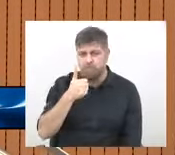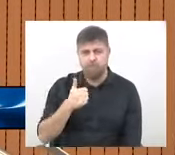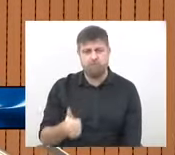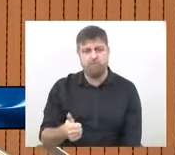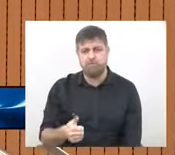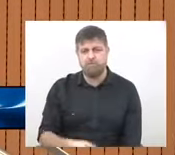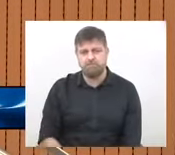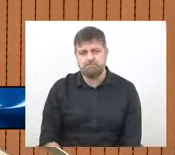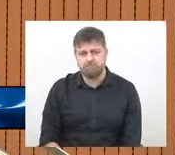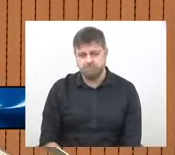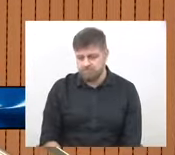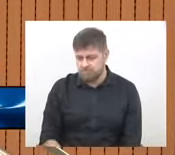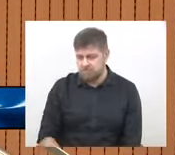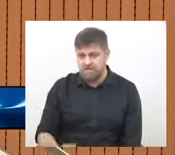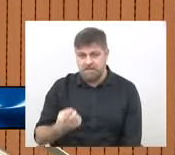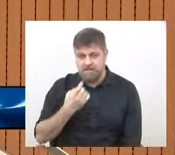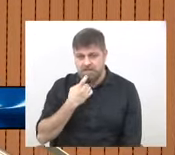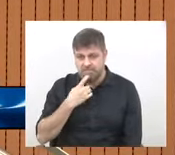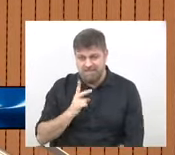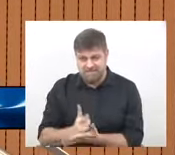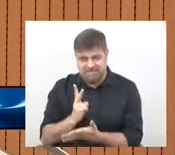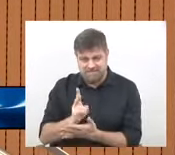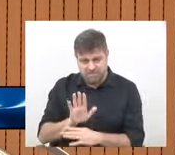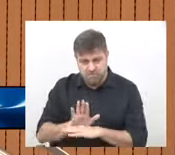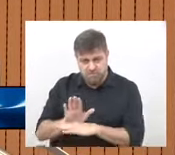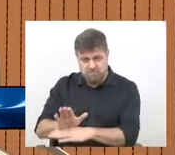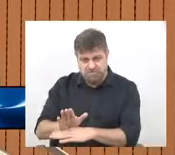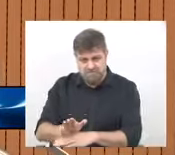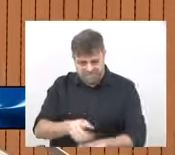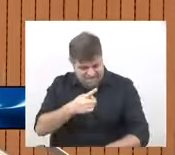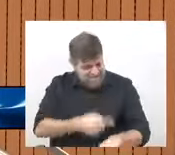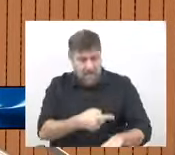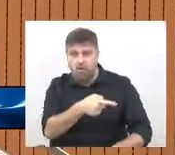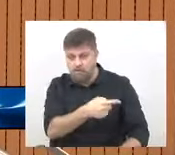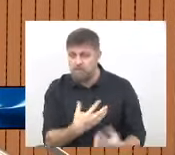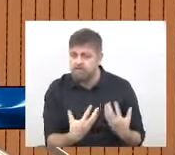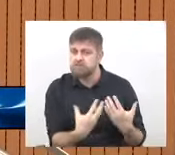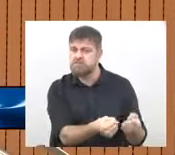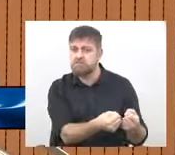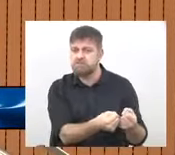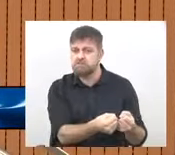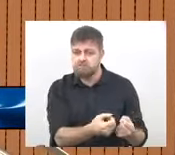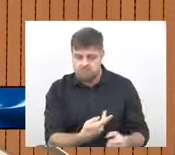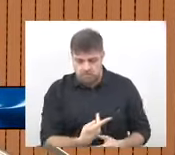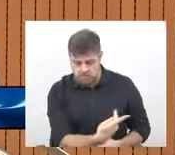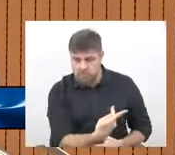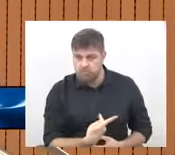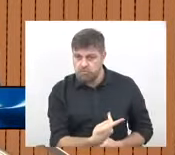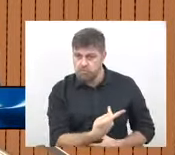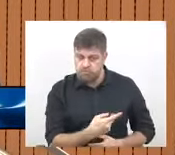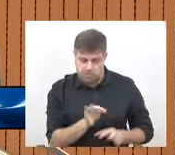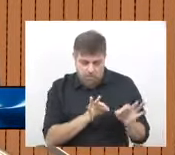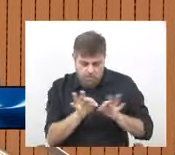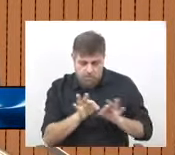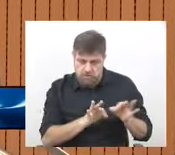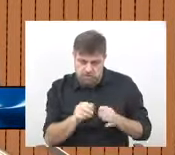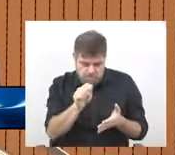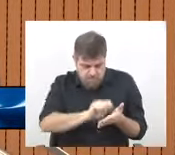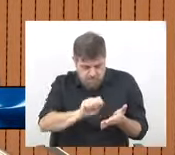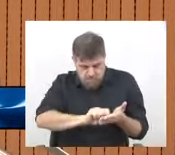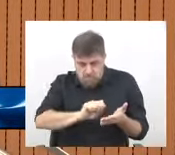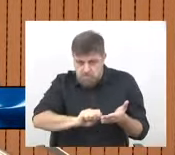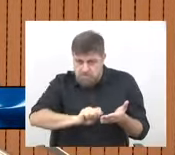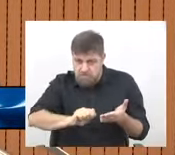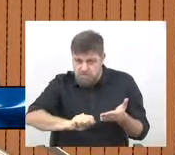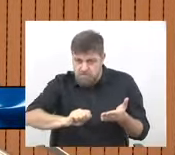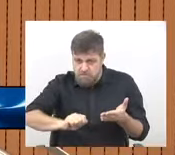merecer a nossa cidade de Campinas, e foi na hora. Então, obrigado aí por ser coautor desse projeto. Agradeço